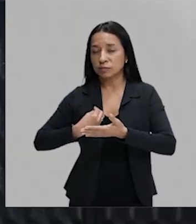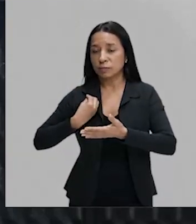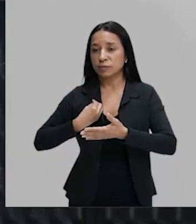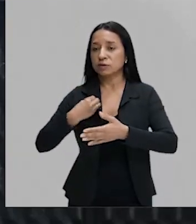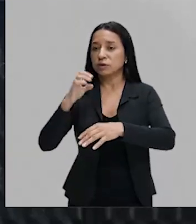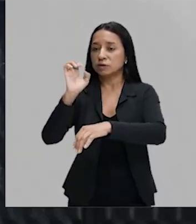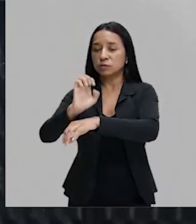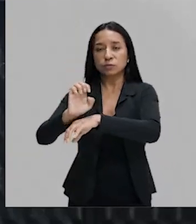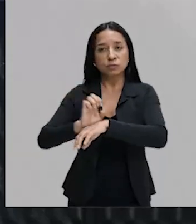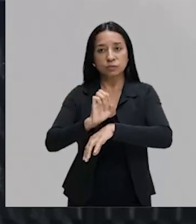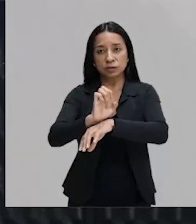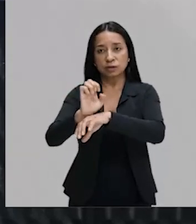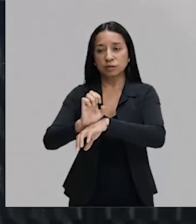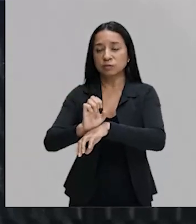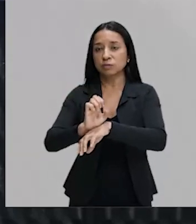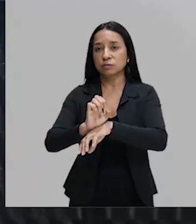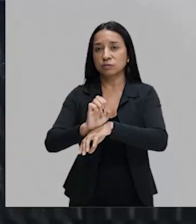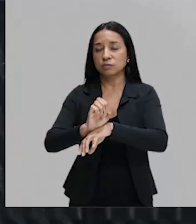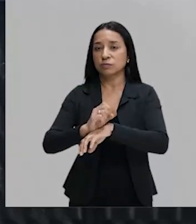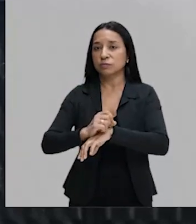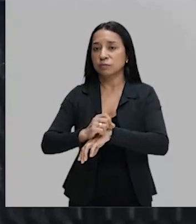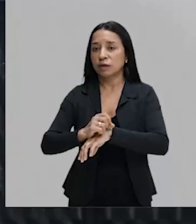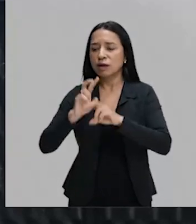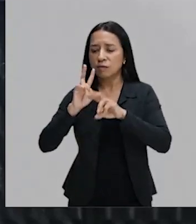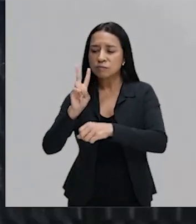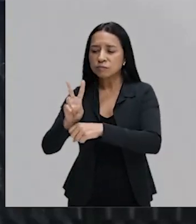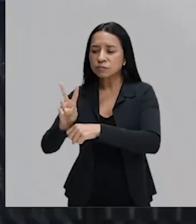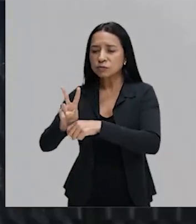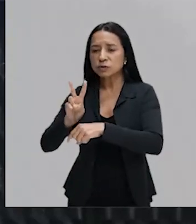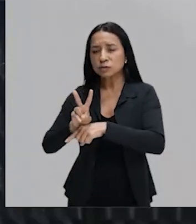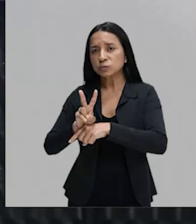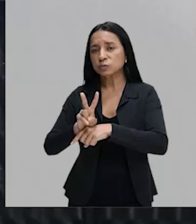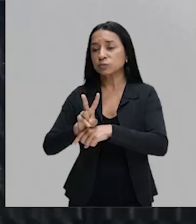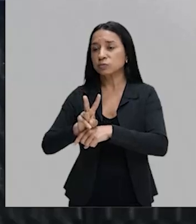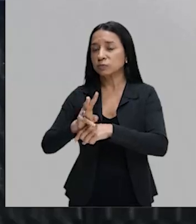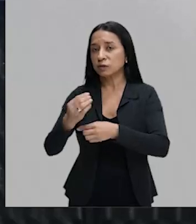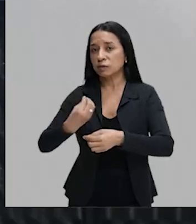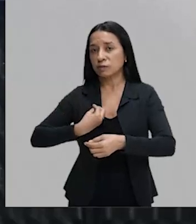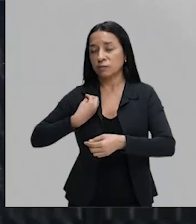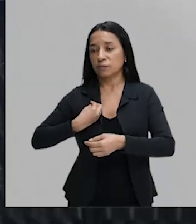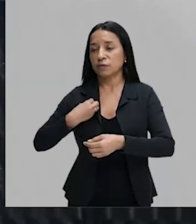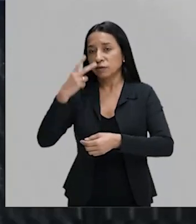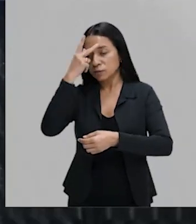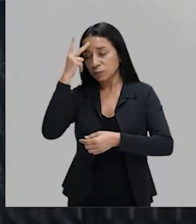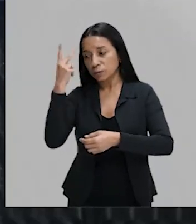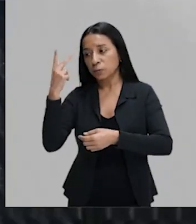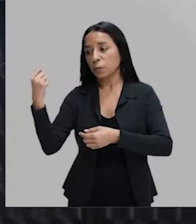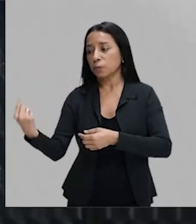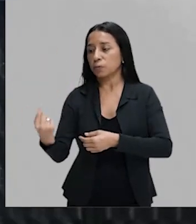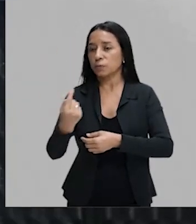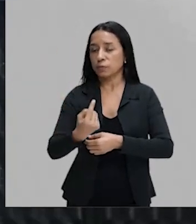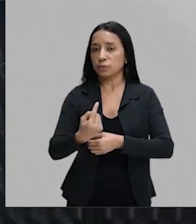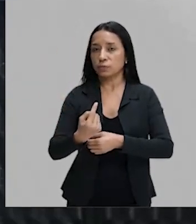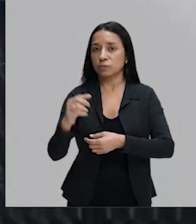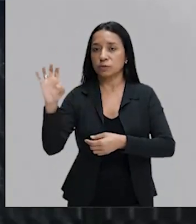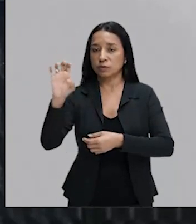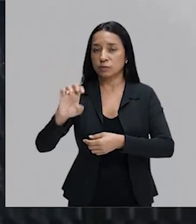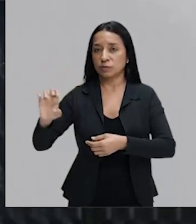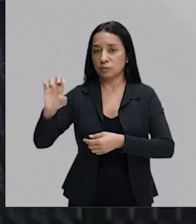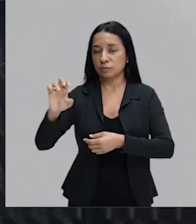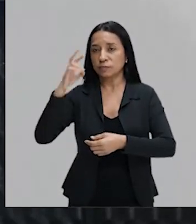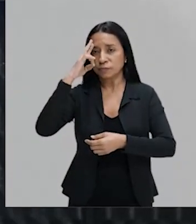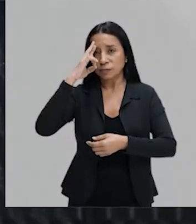Estado conduzindo a vinda desse imigrante. É o sistema de colonato. Então, esses senhores,